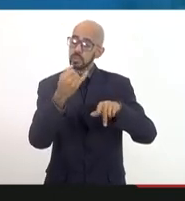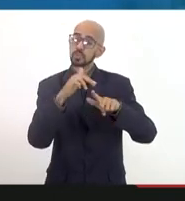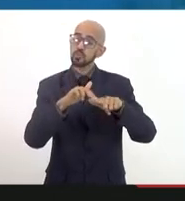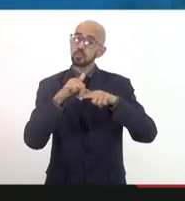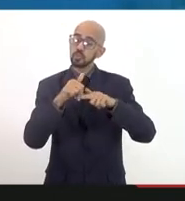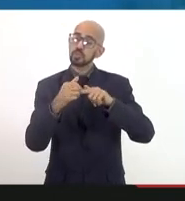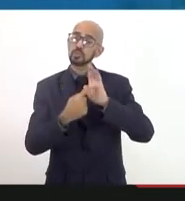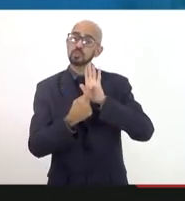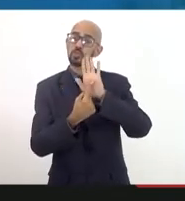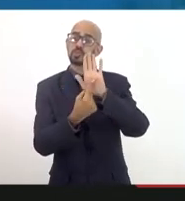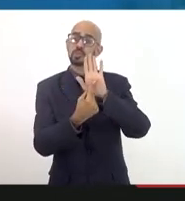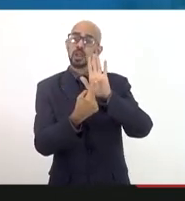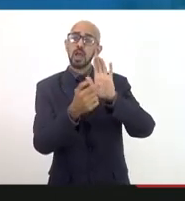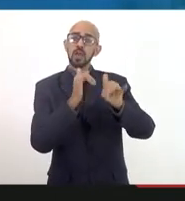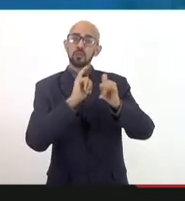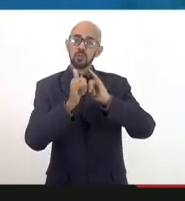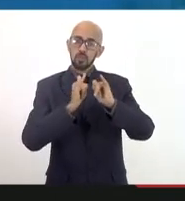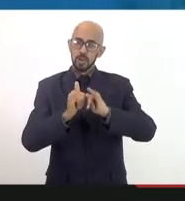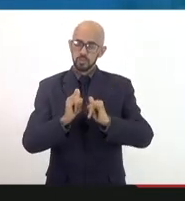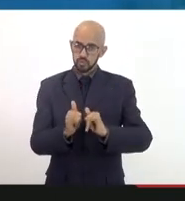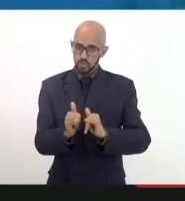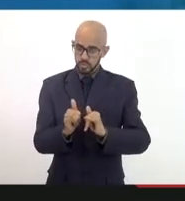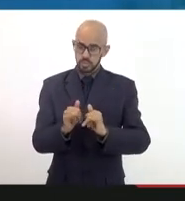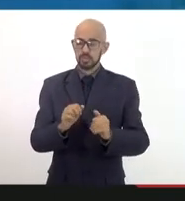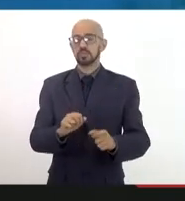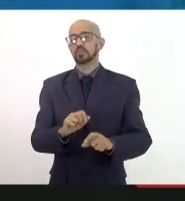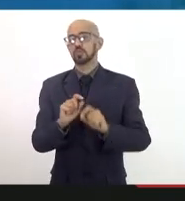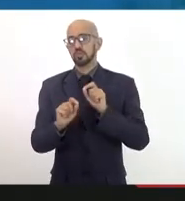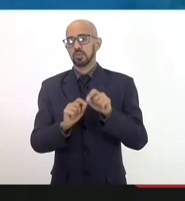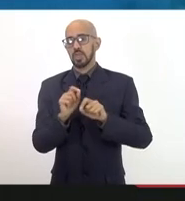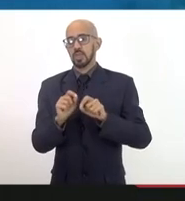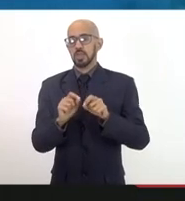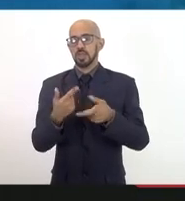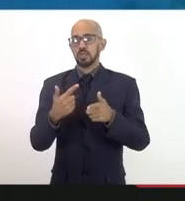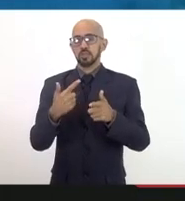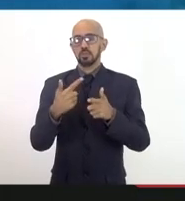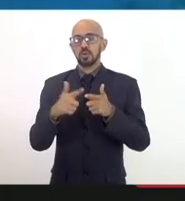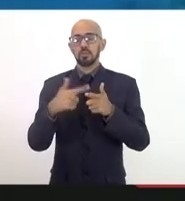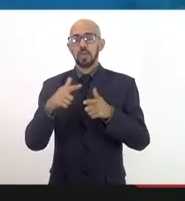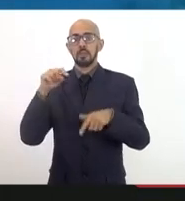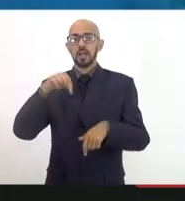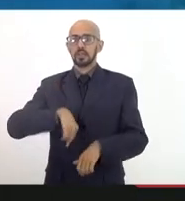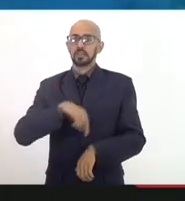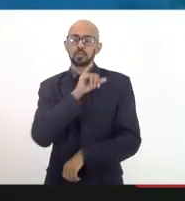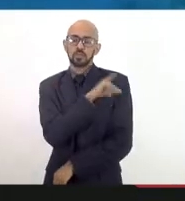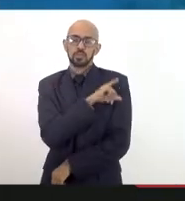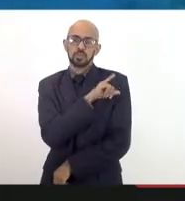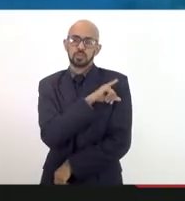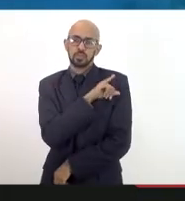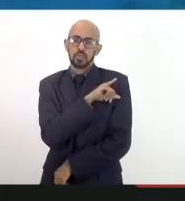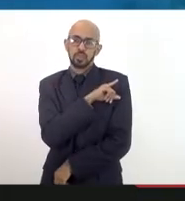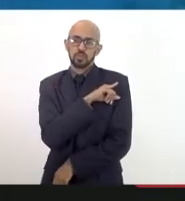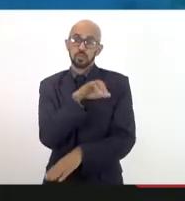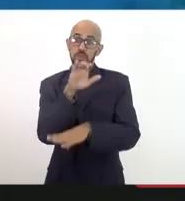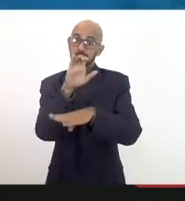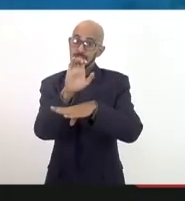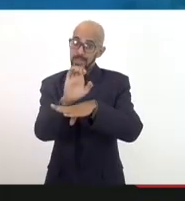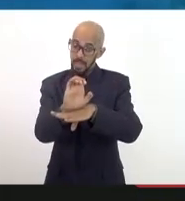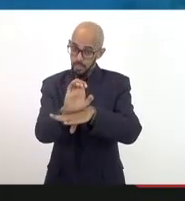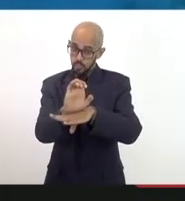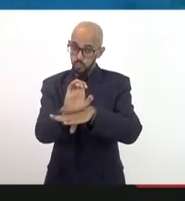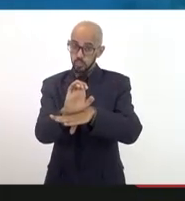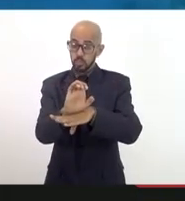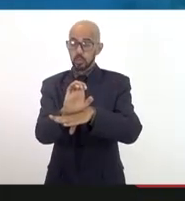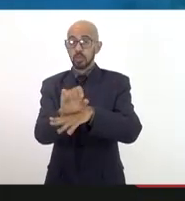nossa audiência com a presença da deputada Marta Rocha, da questão do Rio de Janeiro. O Rio de Janeiro, Estado, o Rio de Janeiro,